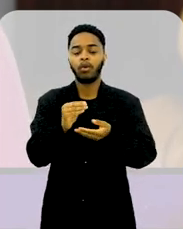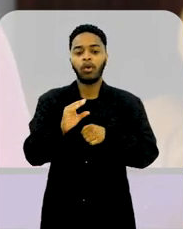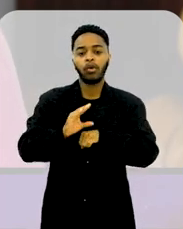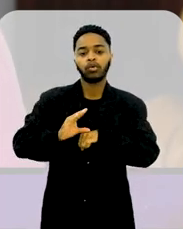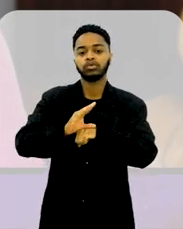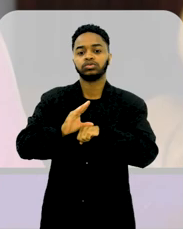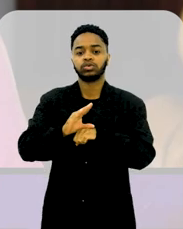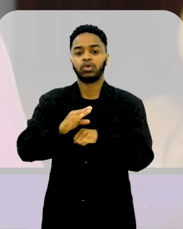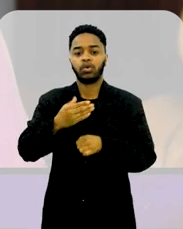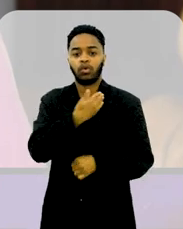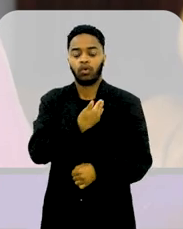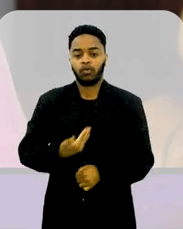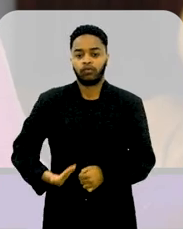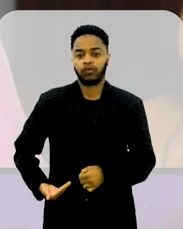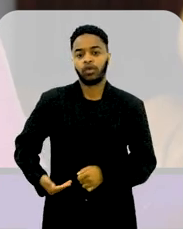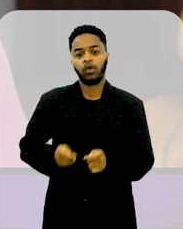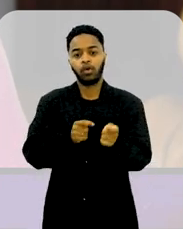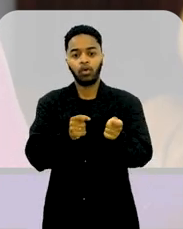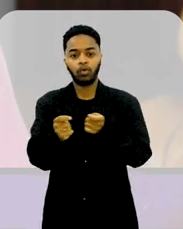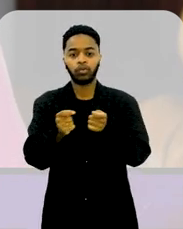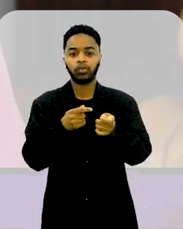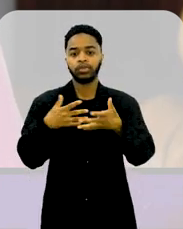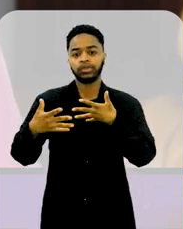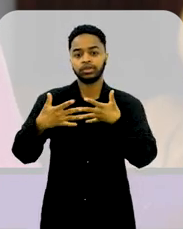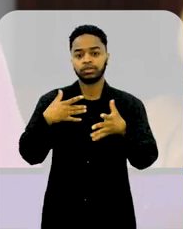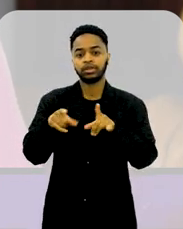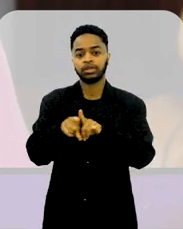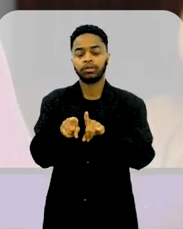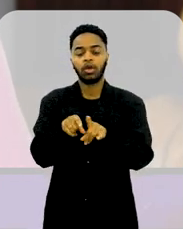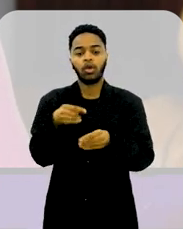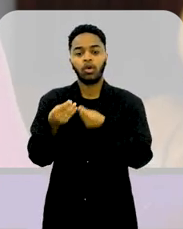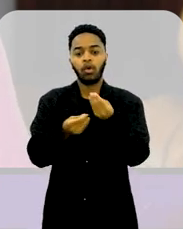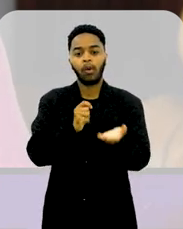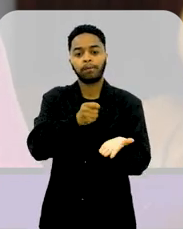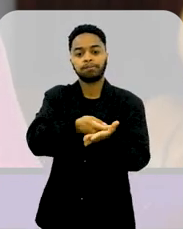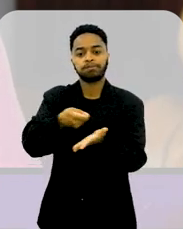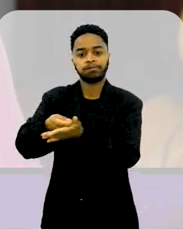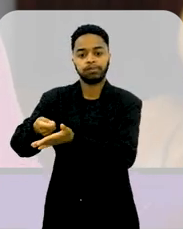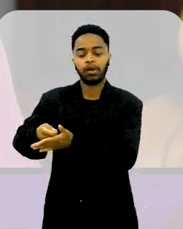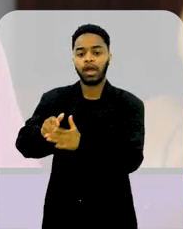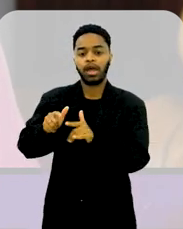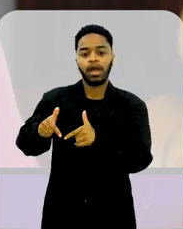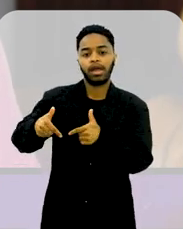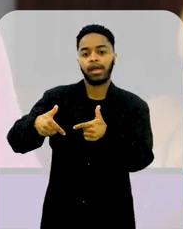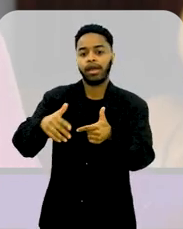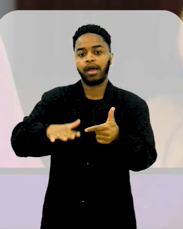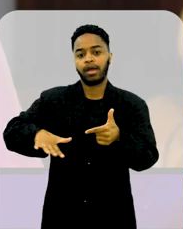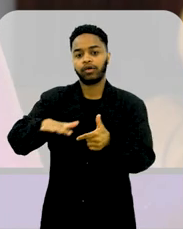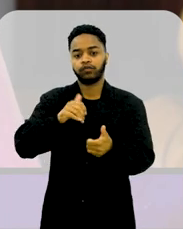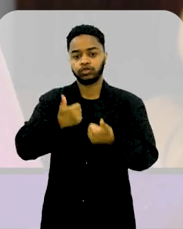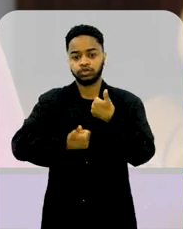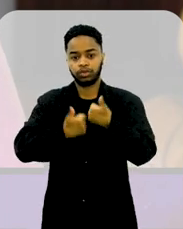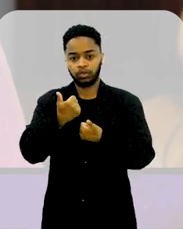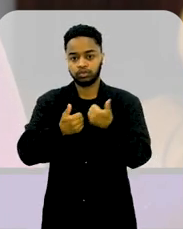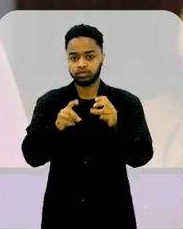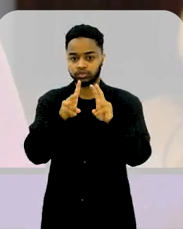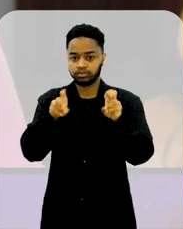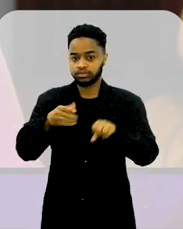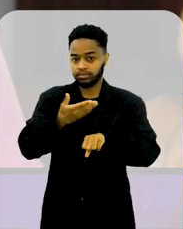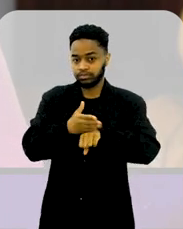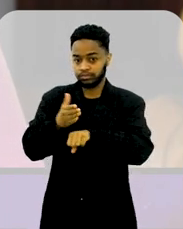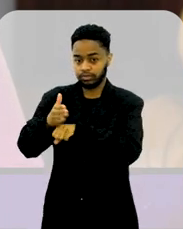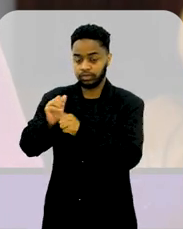controle e transparência meios de financiamento da atividade futebolística em relação às